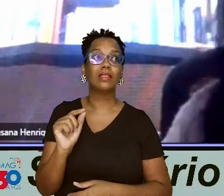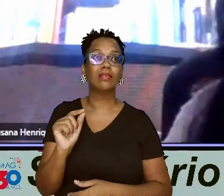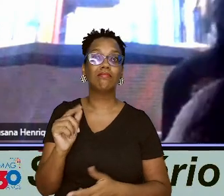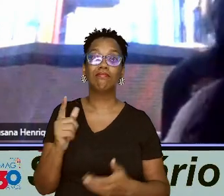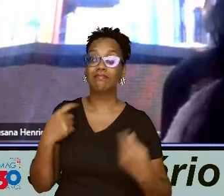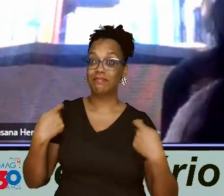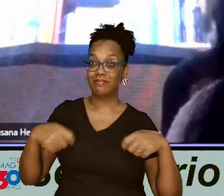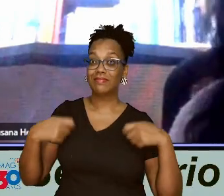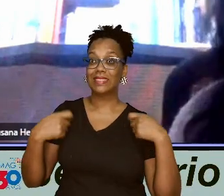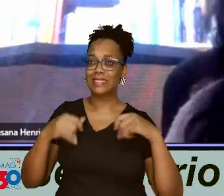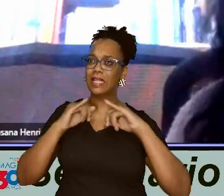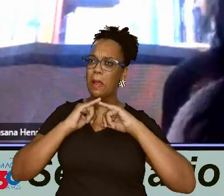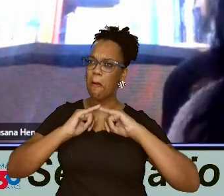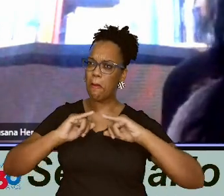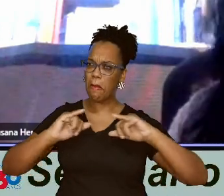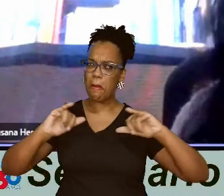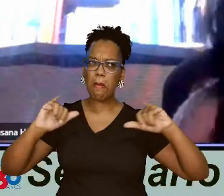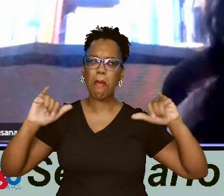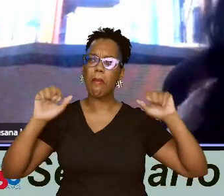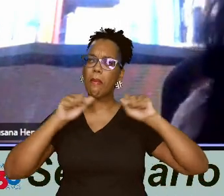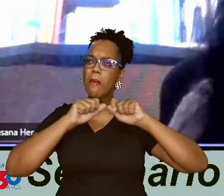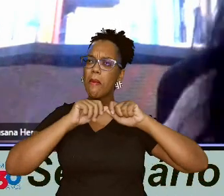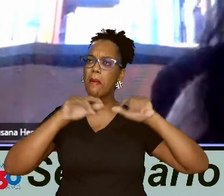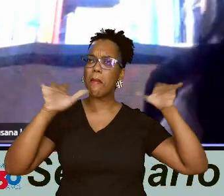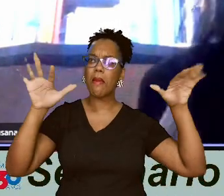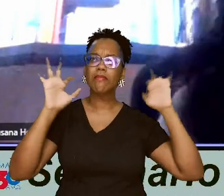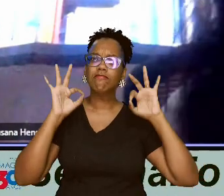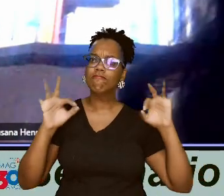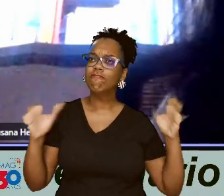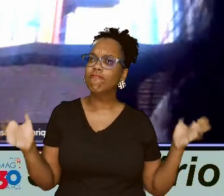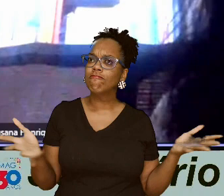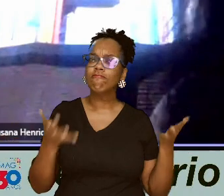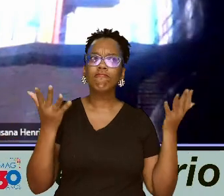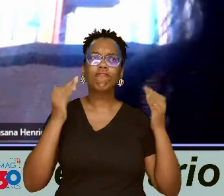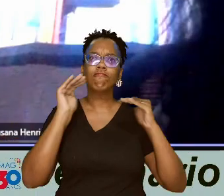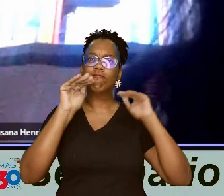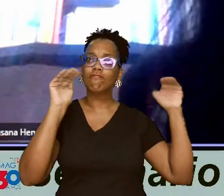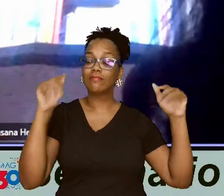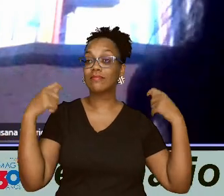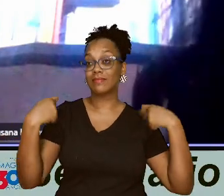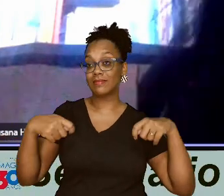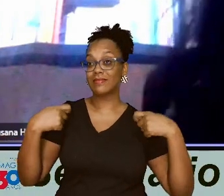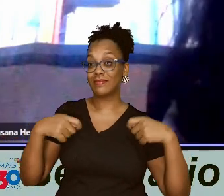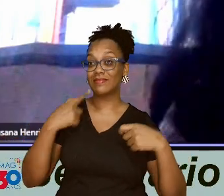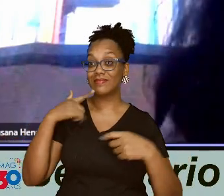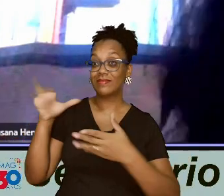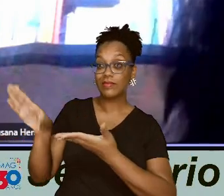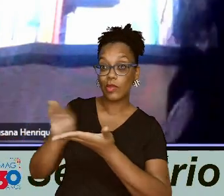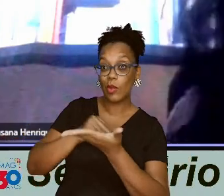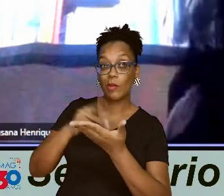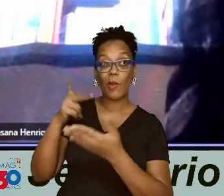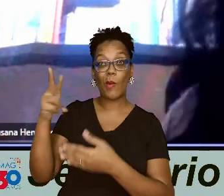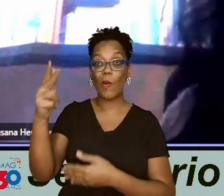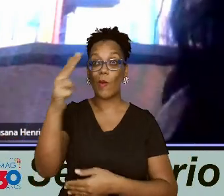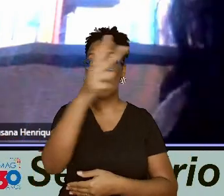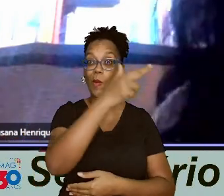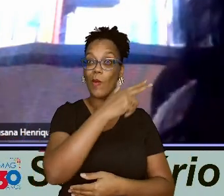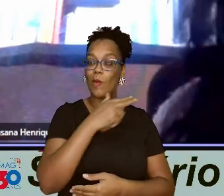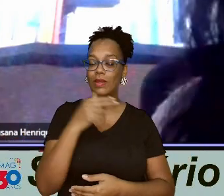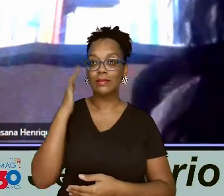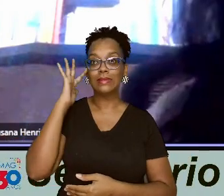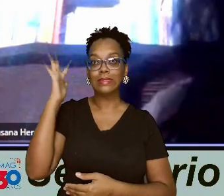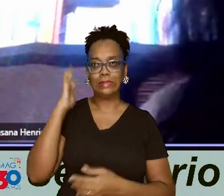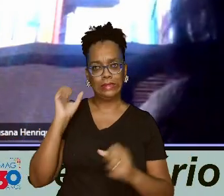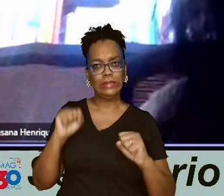muito divulgada mesmo para mobilizar, porque é necessário replicar essa iniciativa. Eu imagino o esforço que